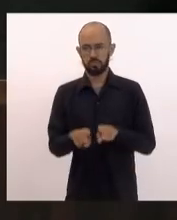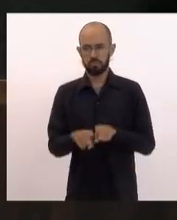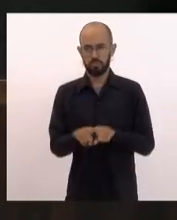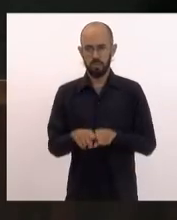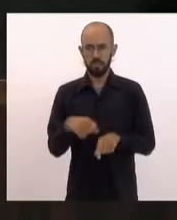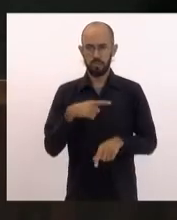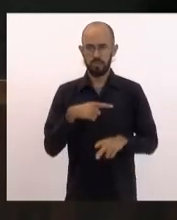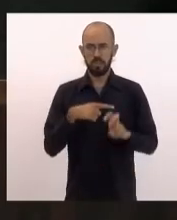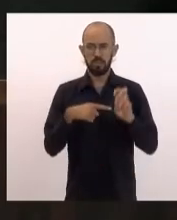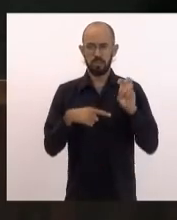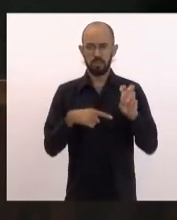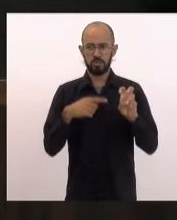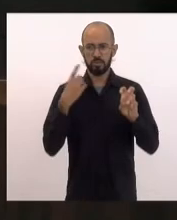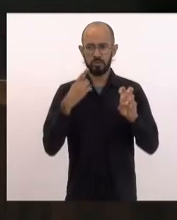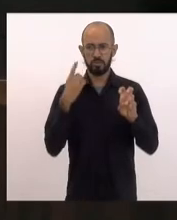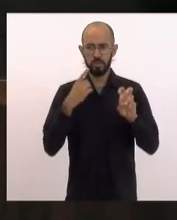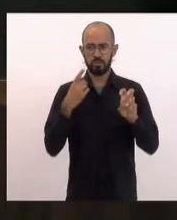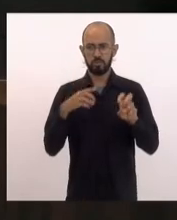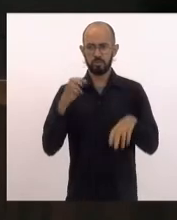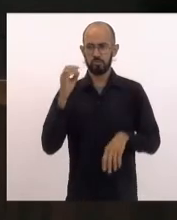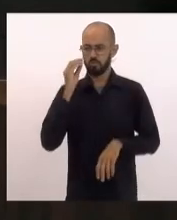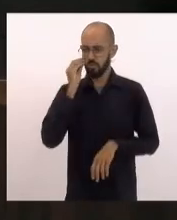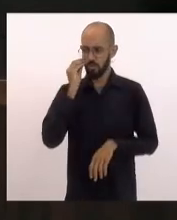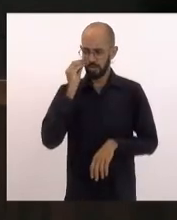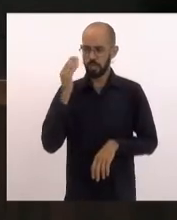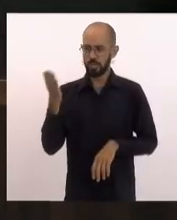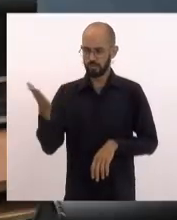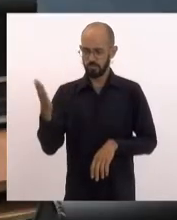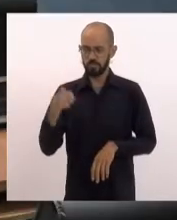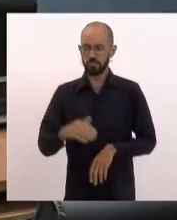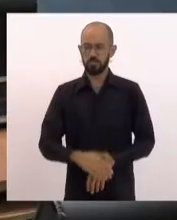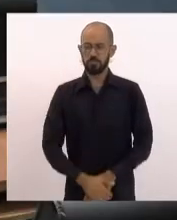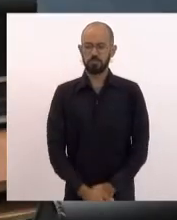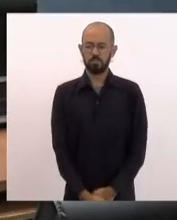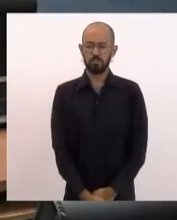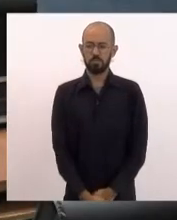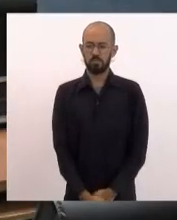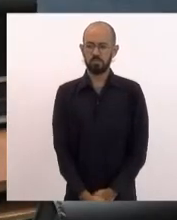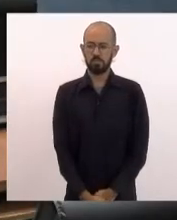5 parlamentares. Deputada Mônica, por favor.